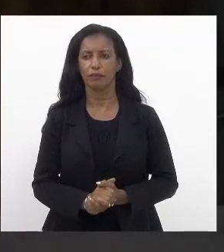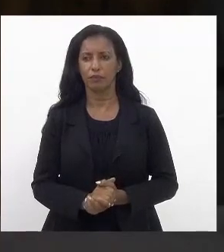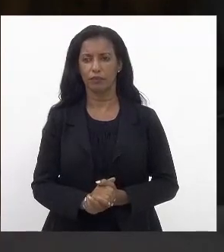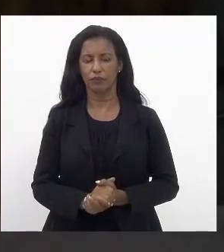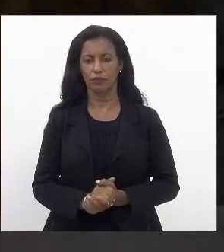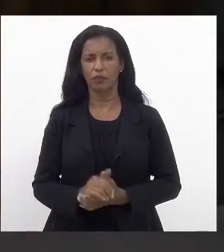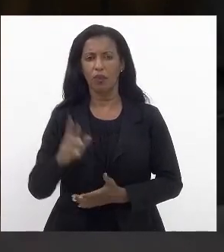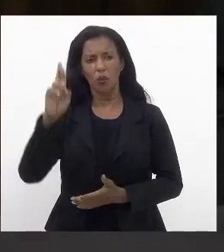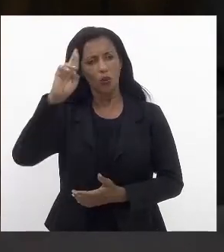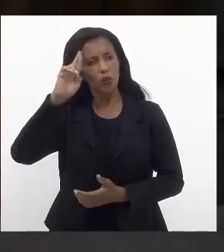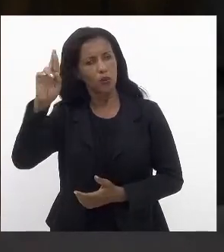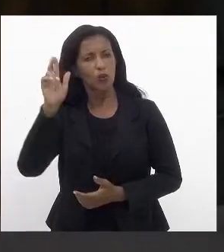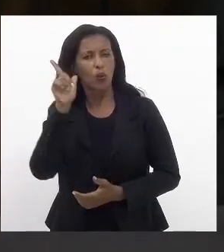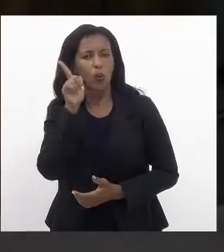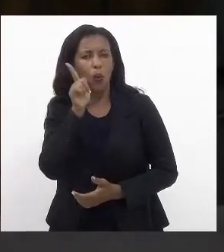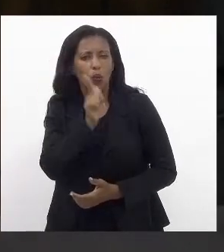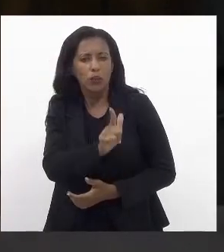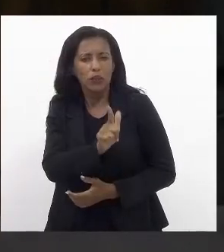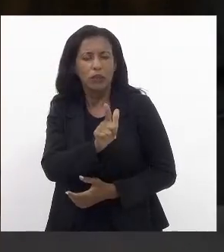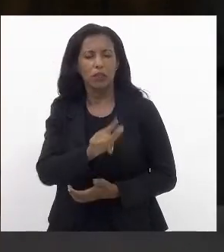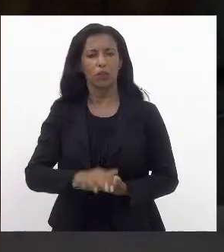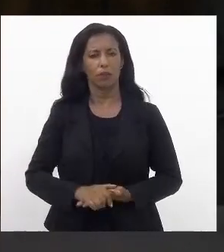O senhor conseguiu pescar